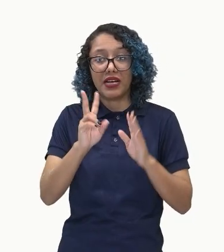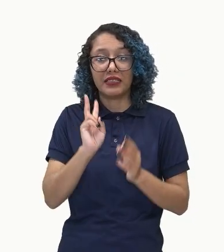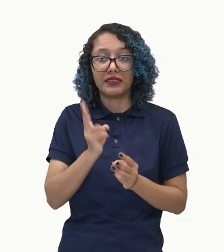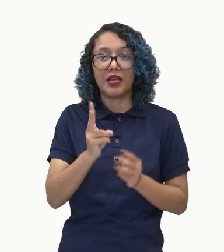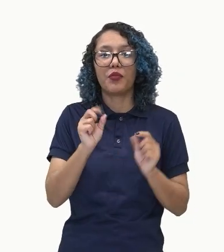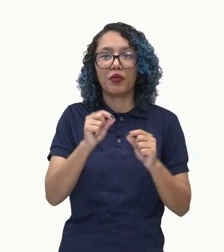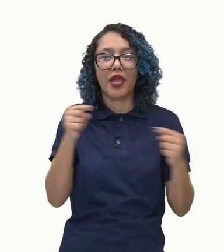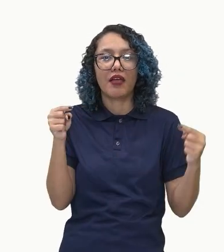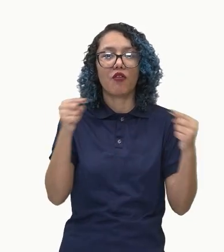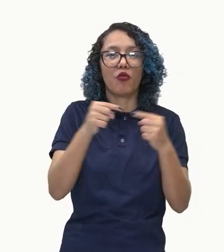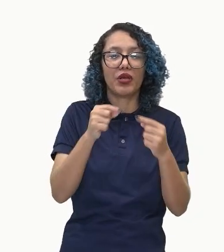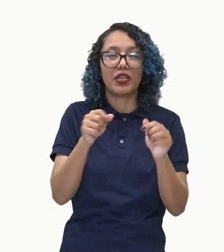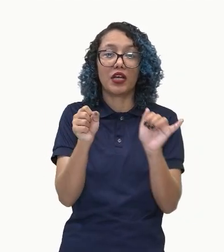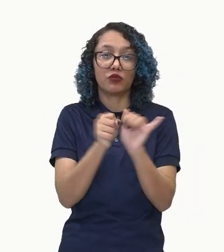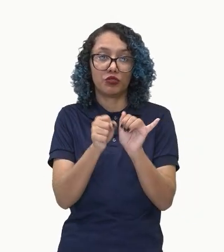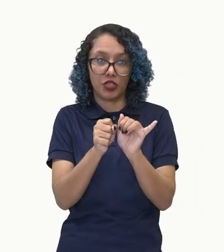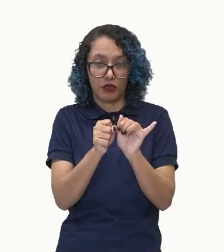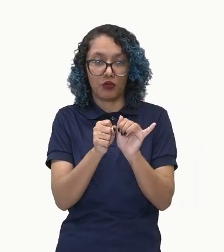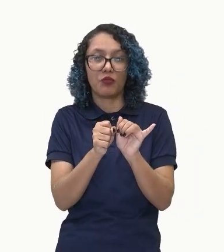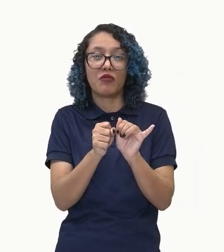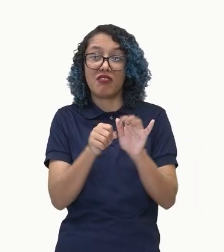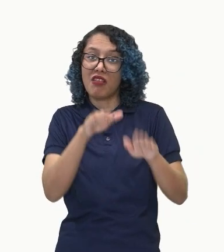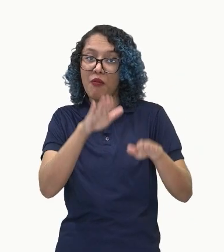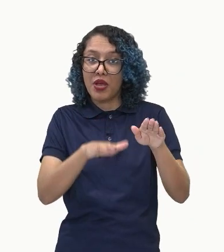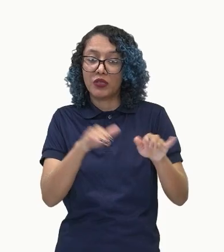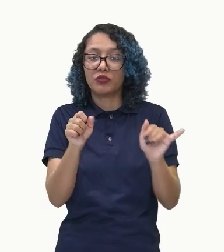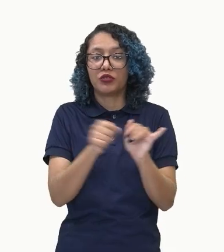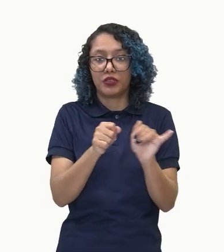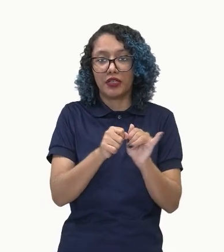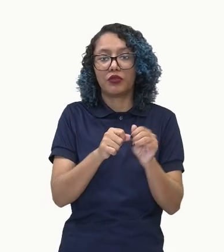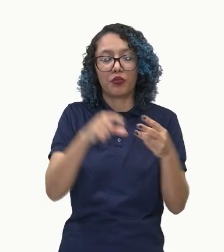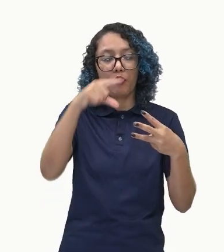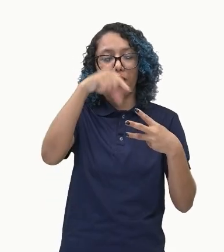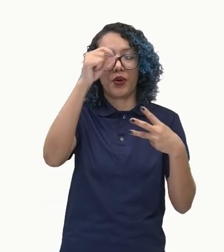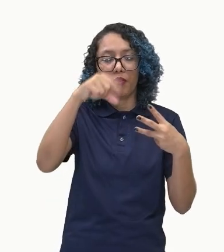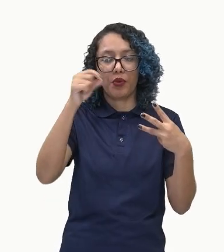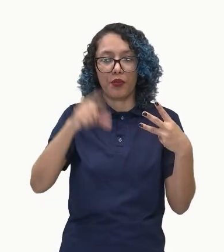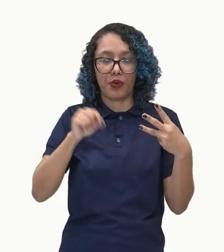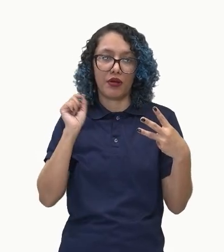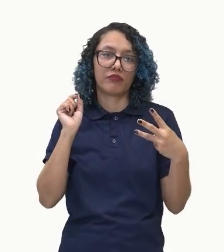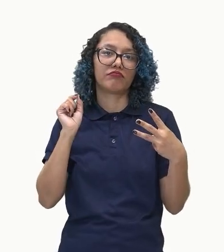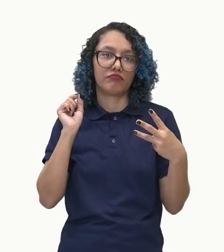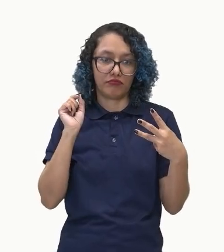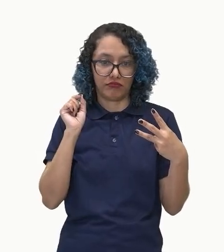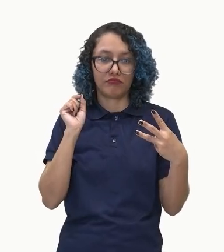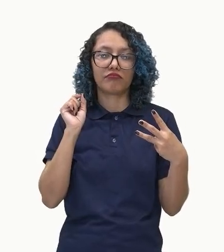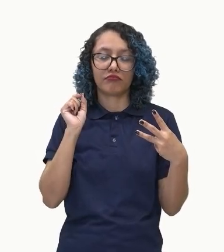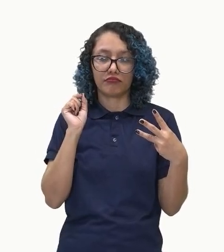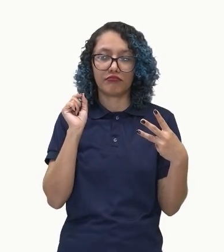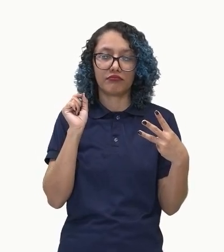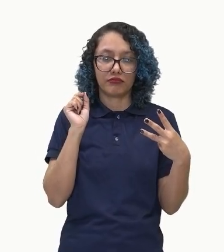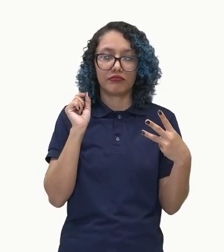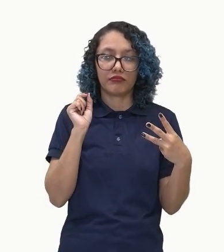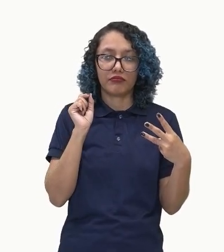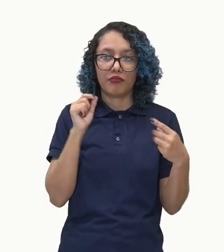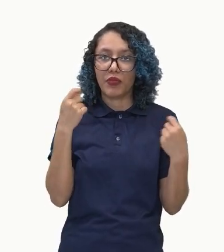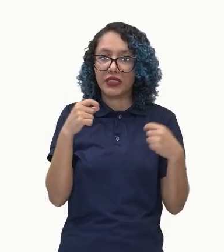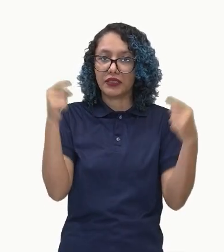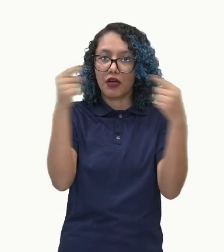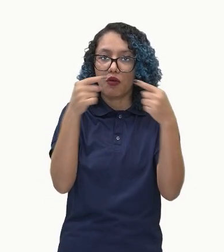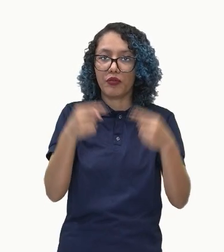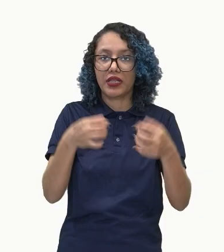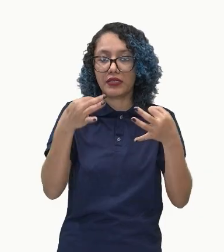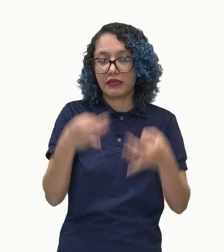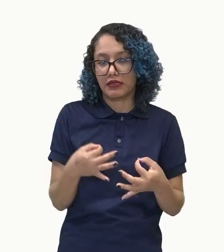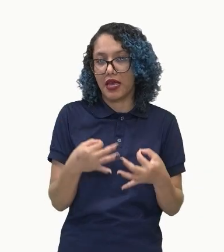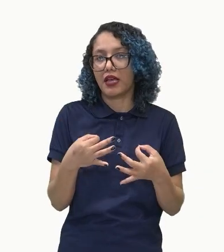sujeito. E a depender do sujeito, eu vou utilizar então esse verbo to be aí de acordo com esse sujeito, né? Sujeito